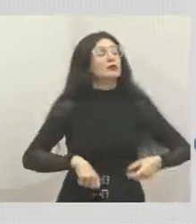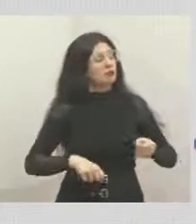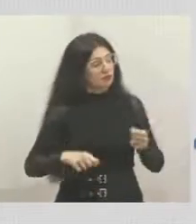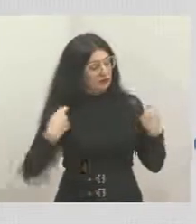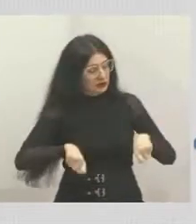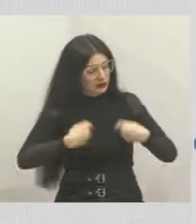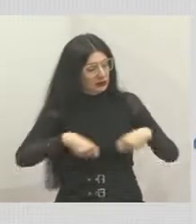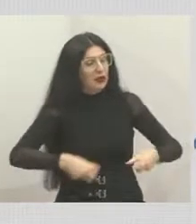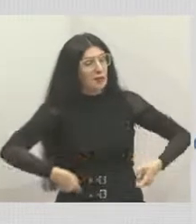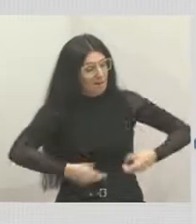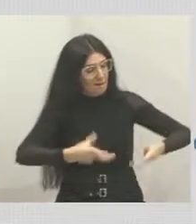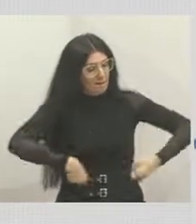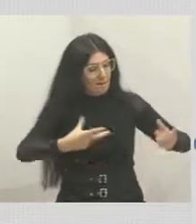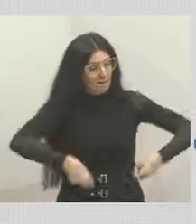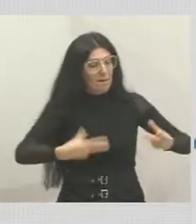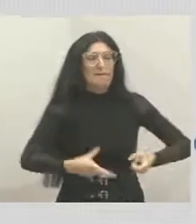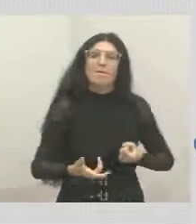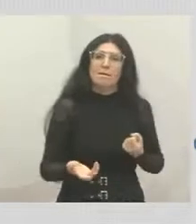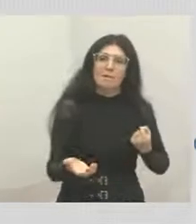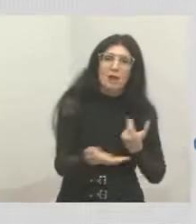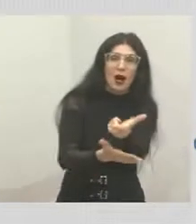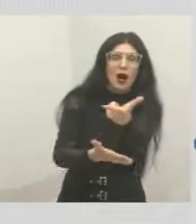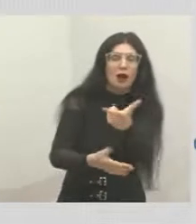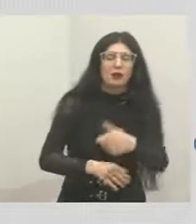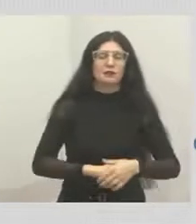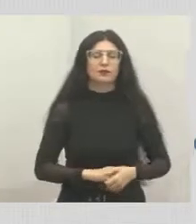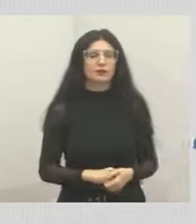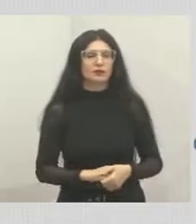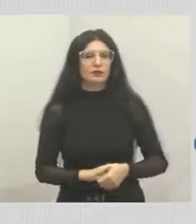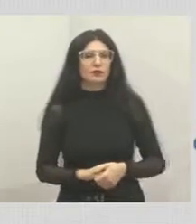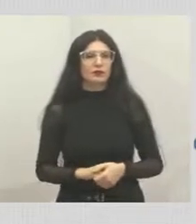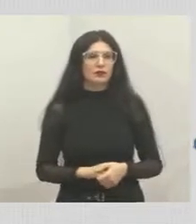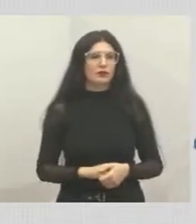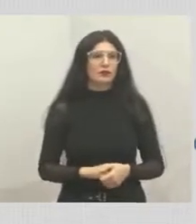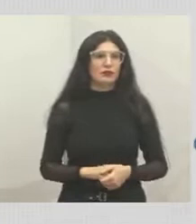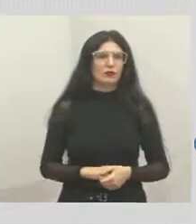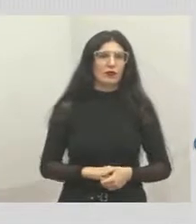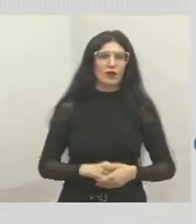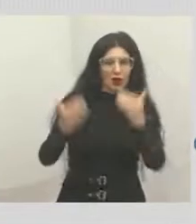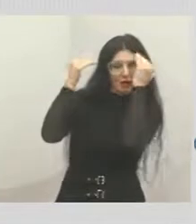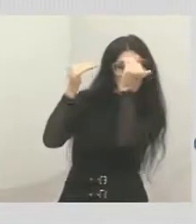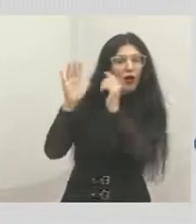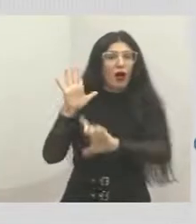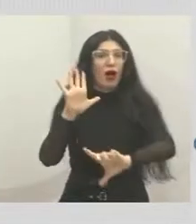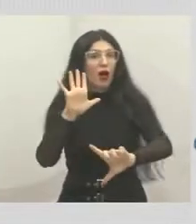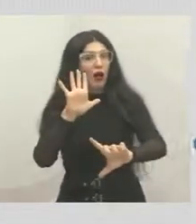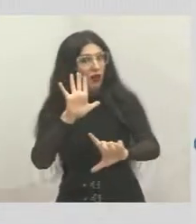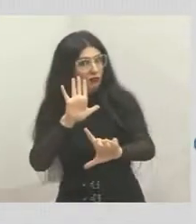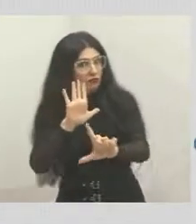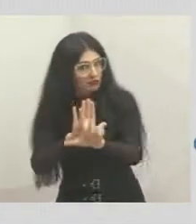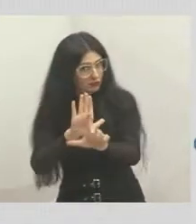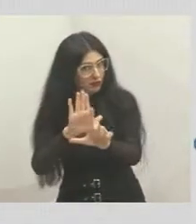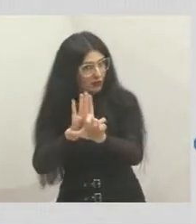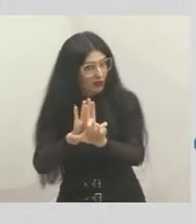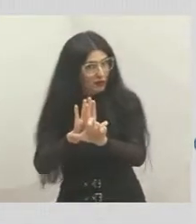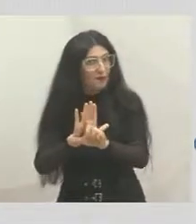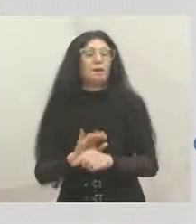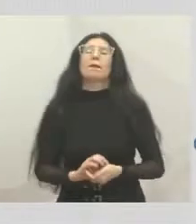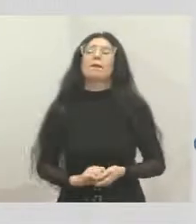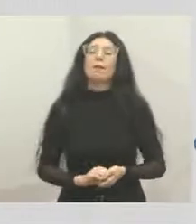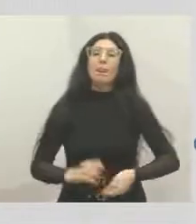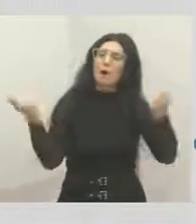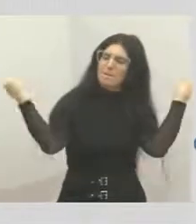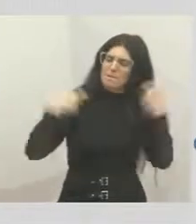De acordo com o limite de pessoal, temos que, de acordo com a legislação aplicada,